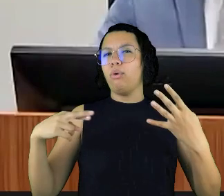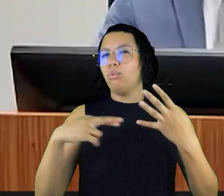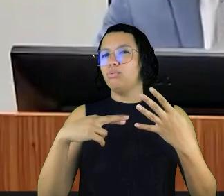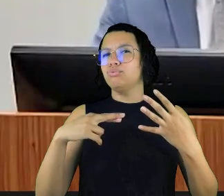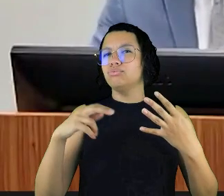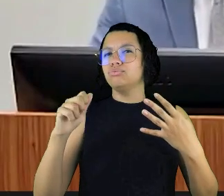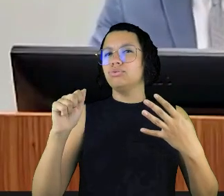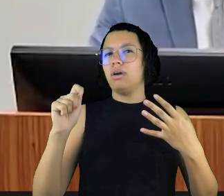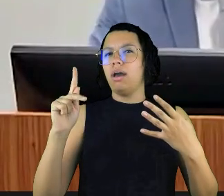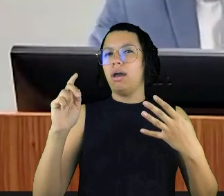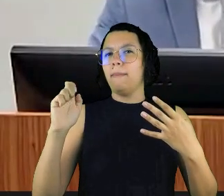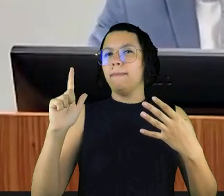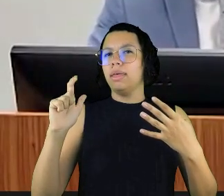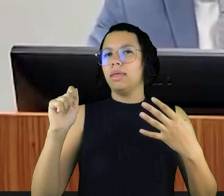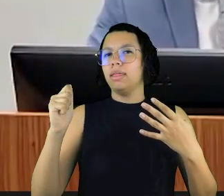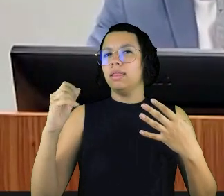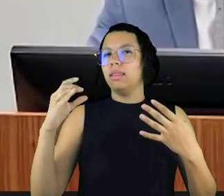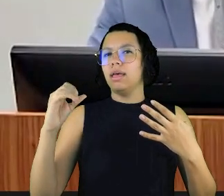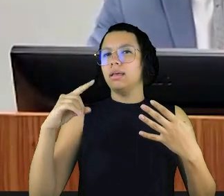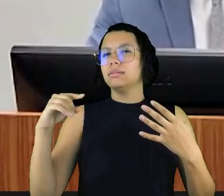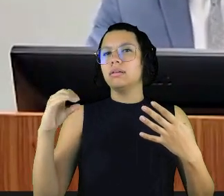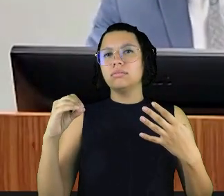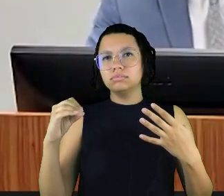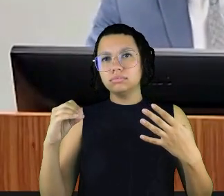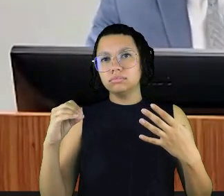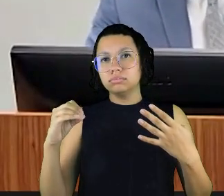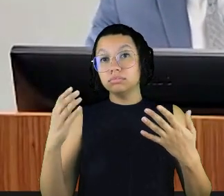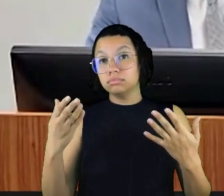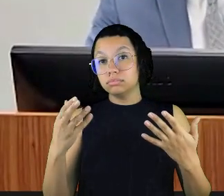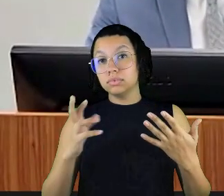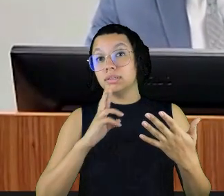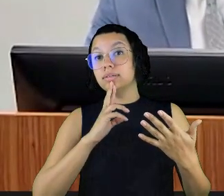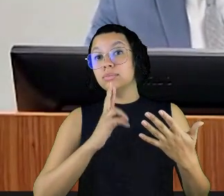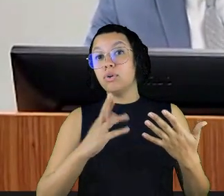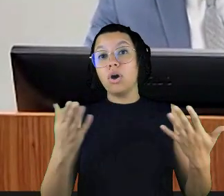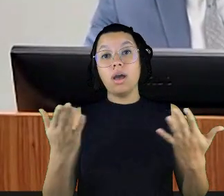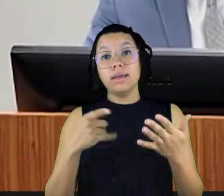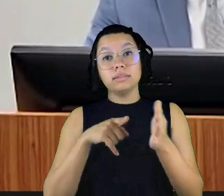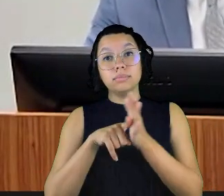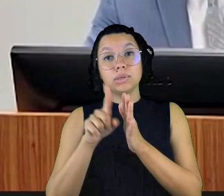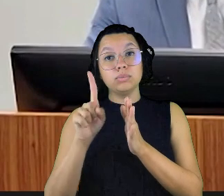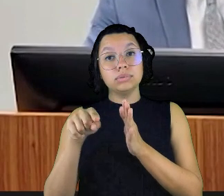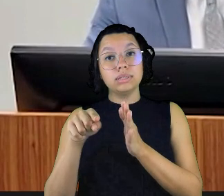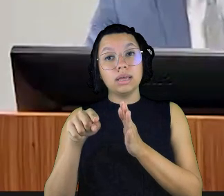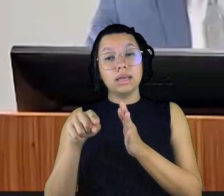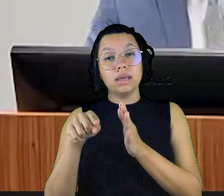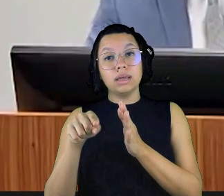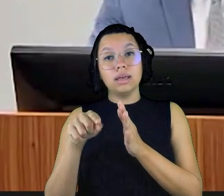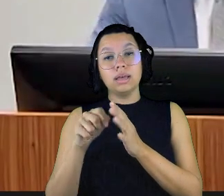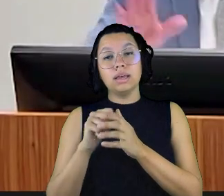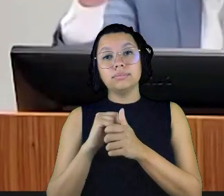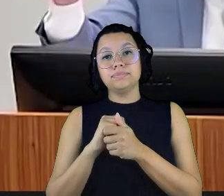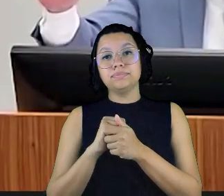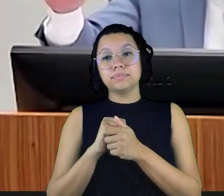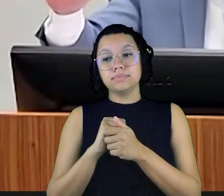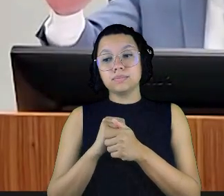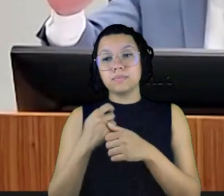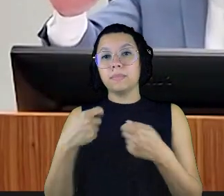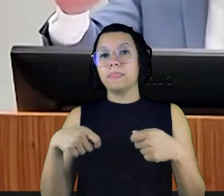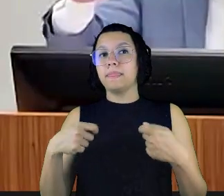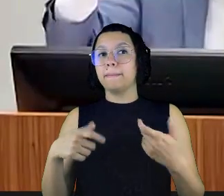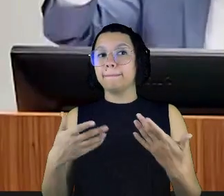Vejam, a resposta a essa pergunta, ela demanda, me parece, não é? Primeiro, o isolamento das